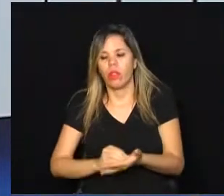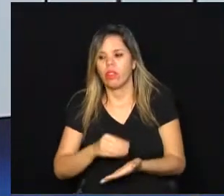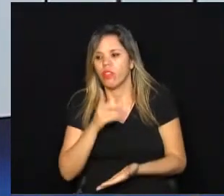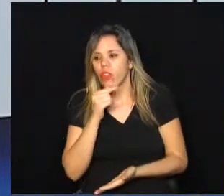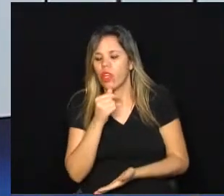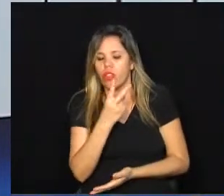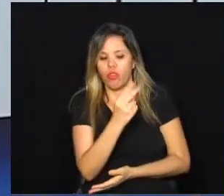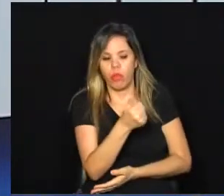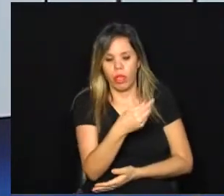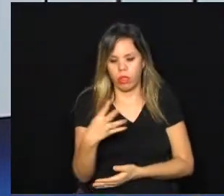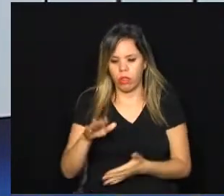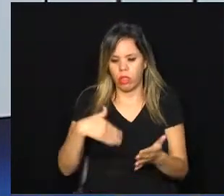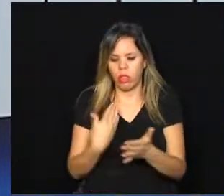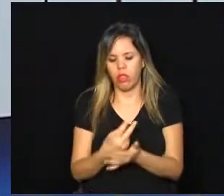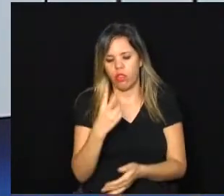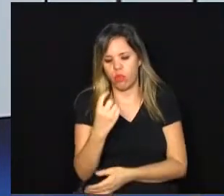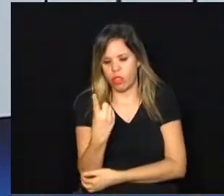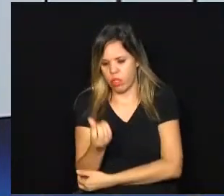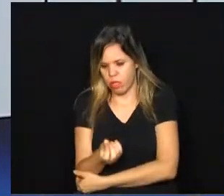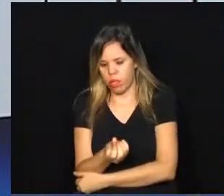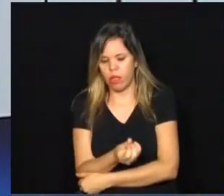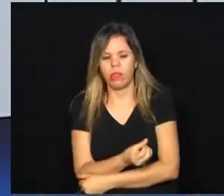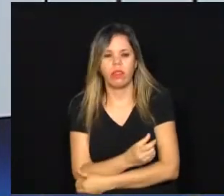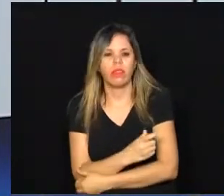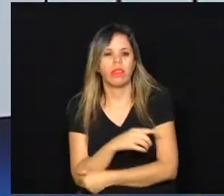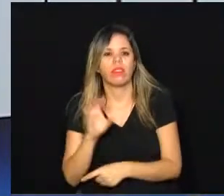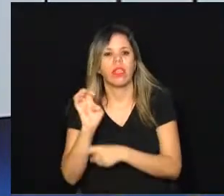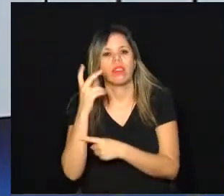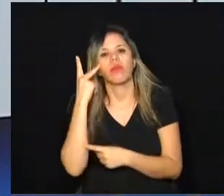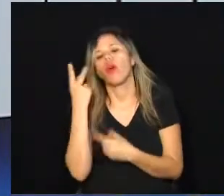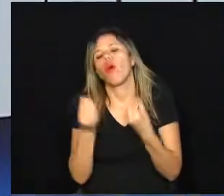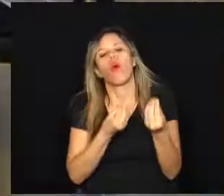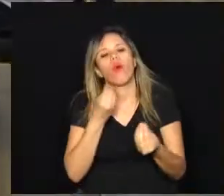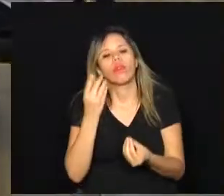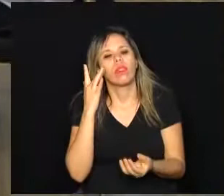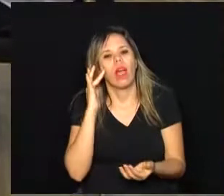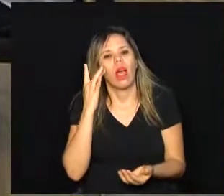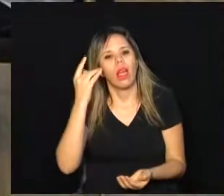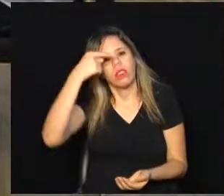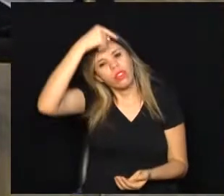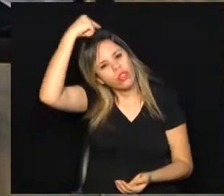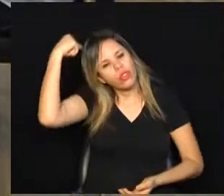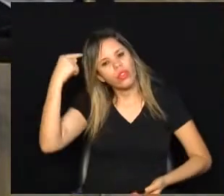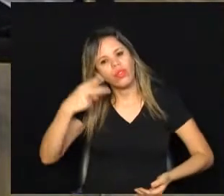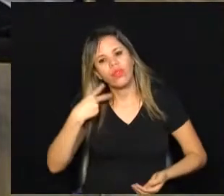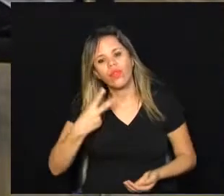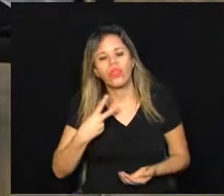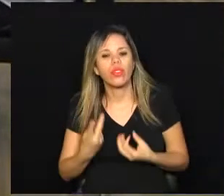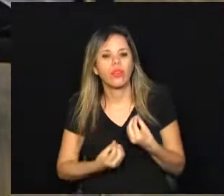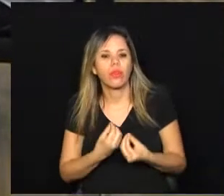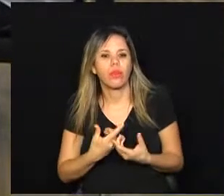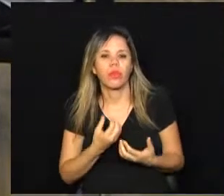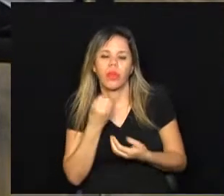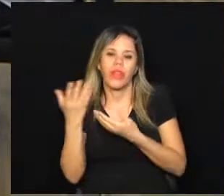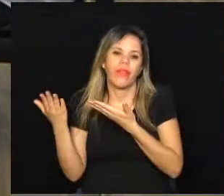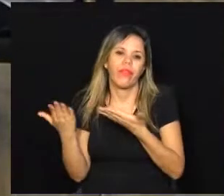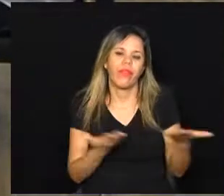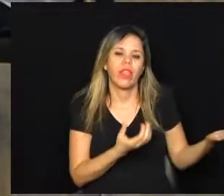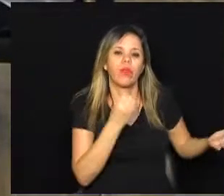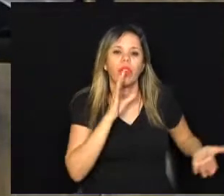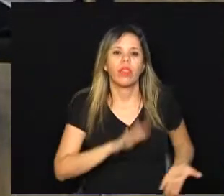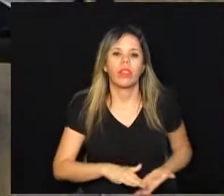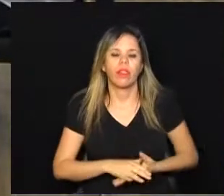2016 no estado de São Paulo. Então, Paulo, como é que você tem acompanhado essa situação? Seja bem-vindo e boa